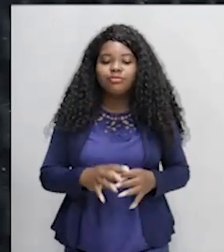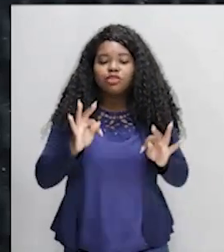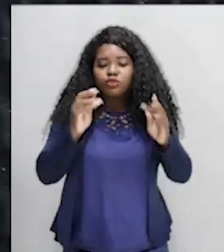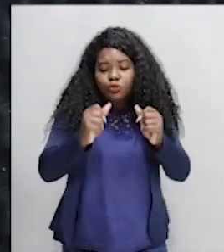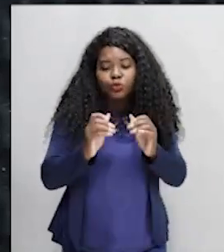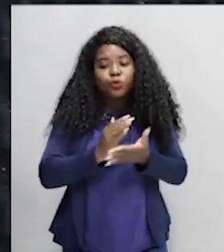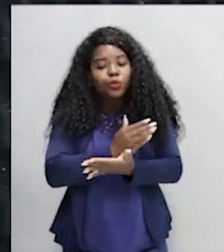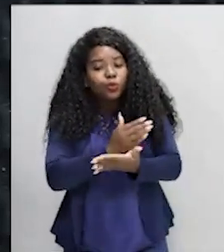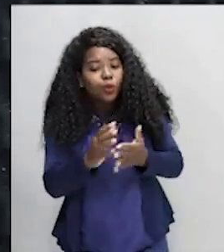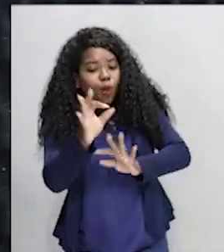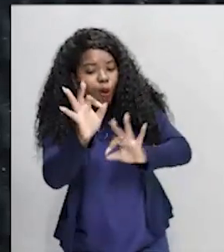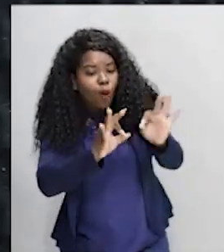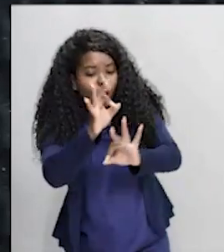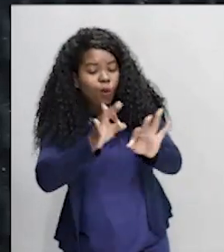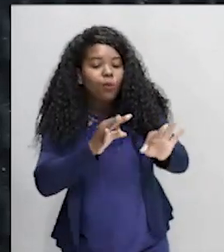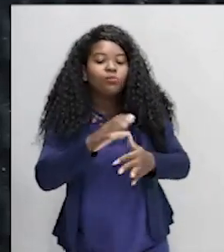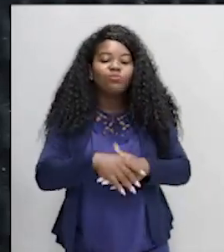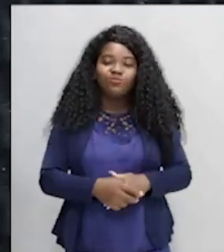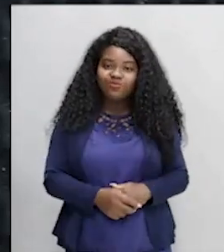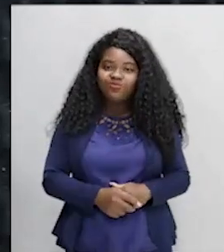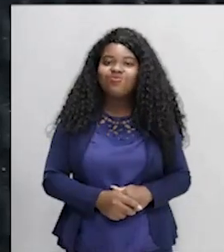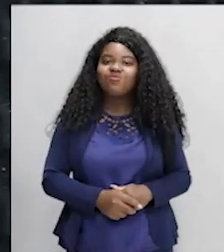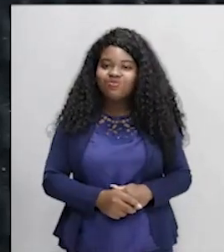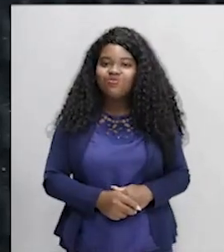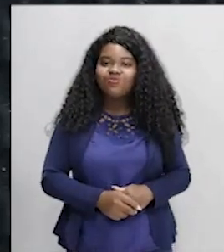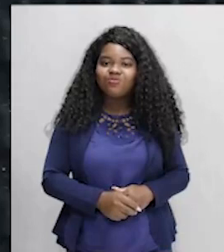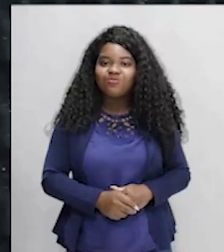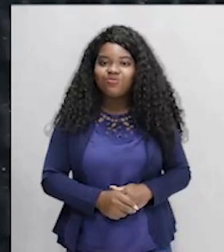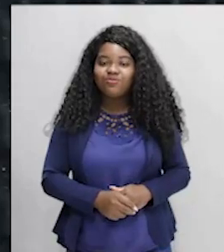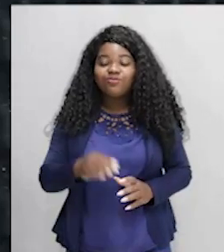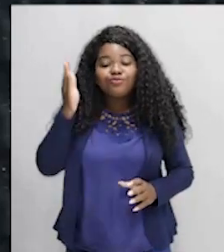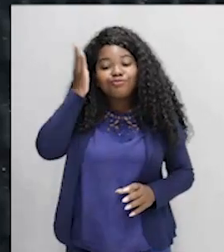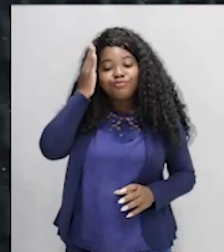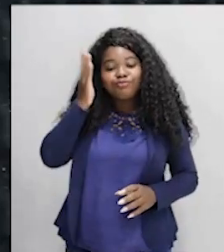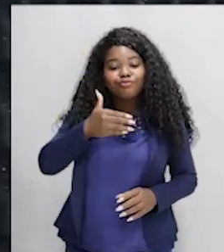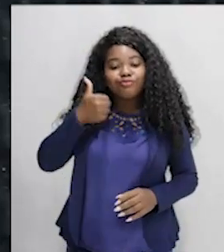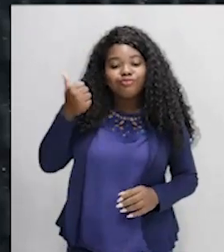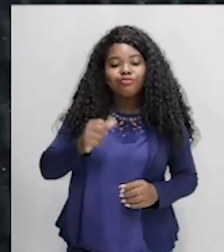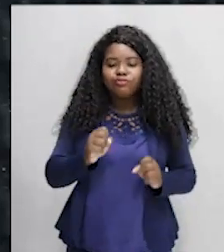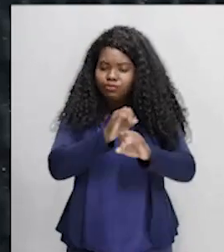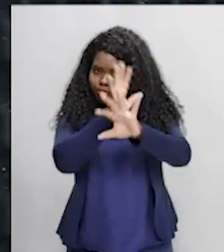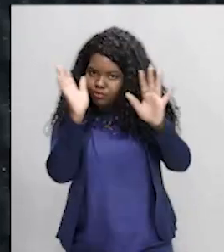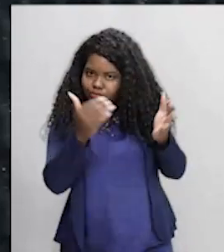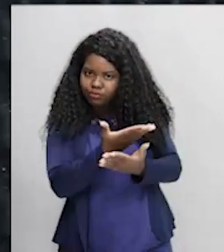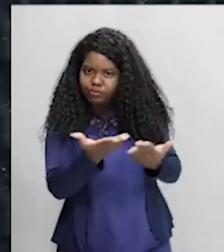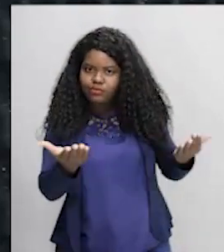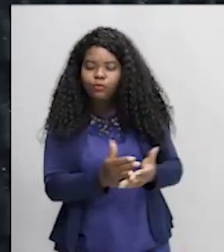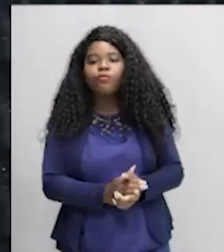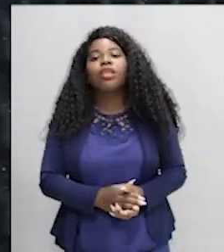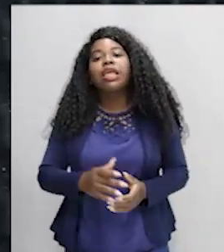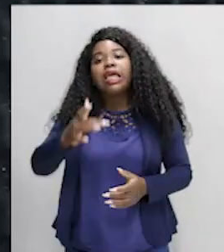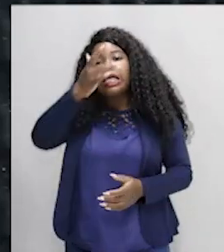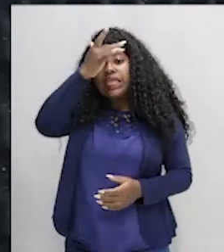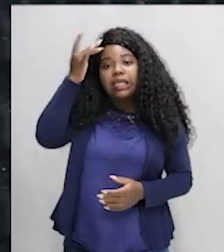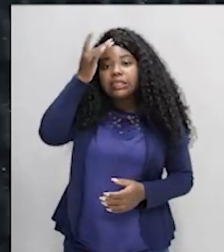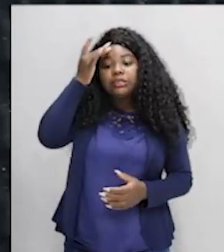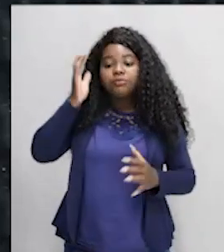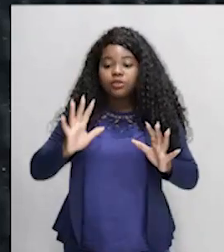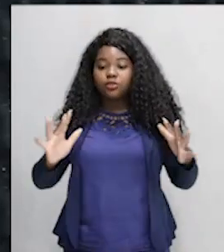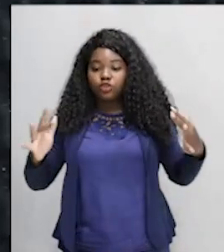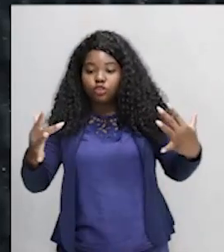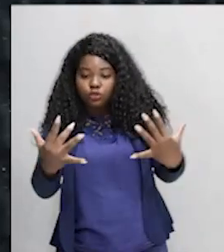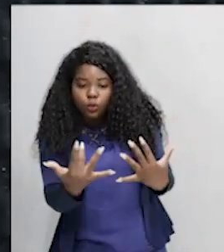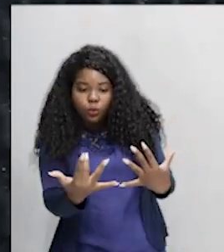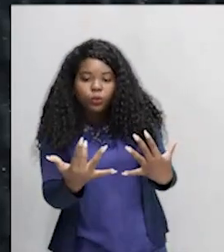tudo começa a ser organizado. Bom, para a gente poder entender, eu deixei bem claro, porque o público, a plateia, nesse caso, do